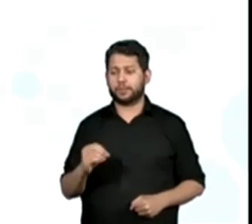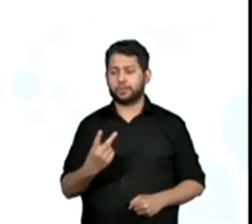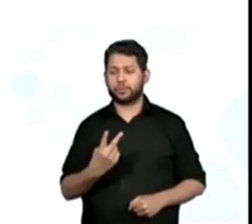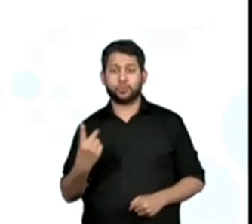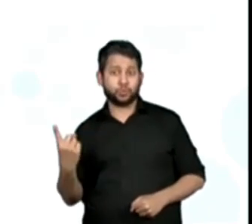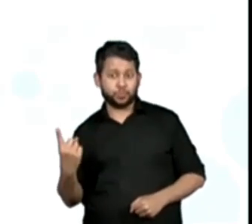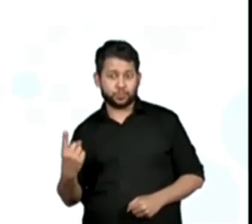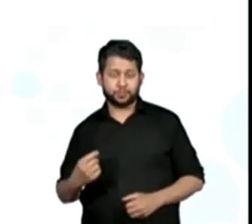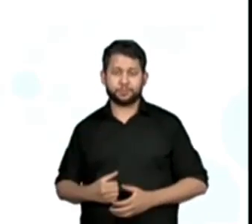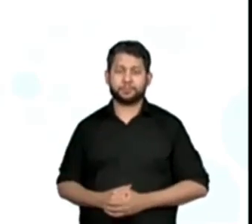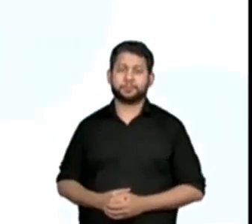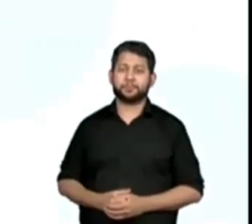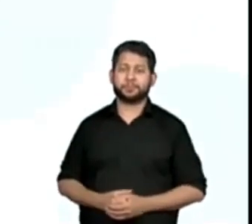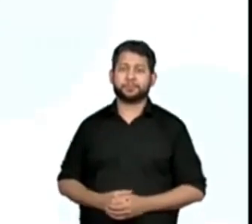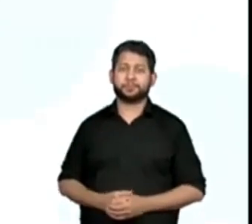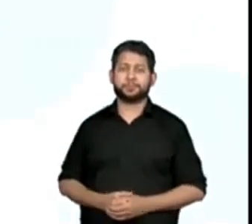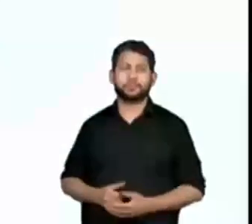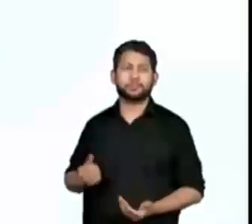2021.